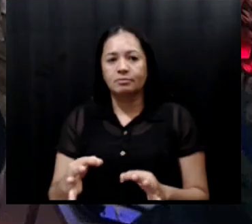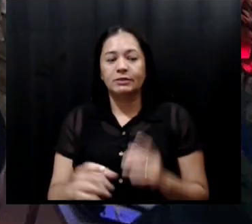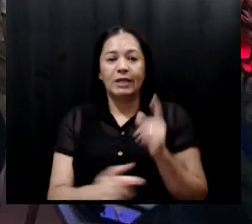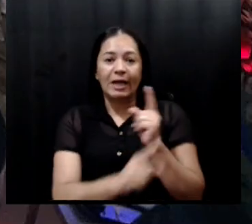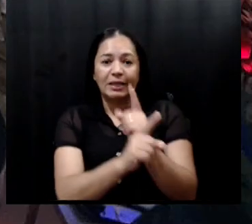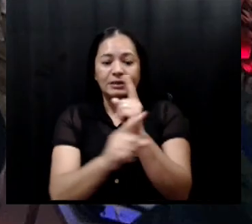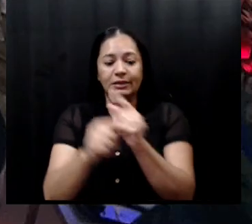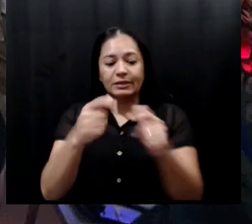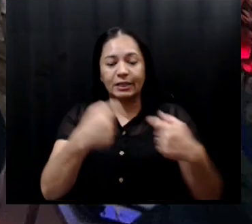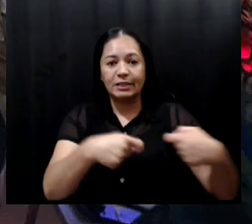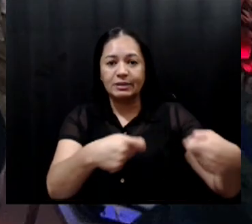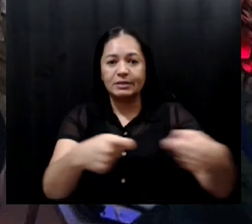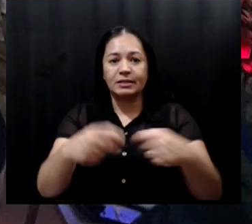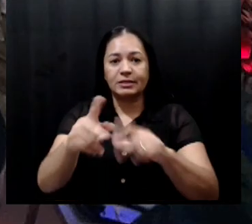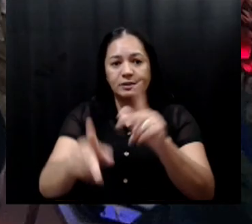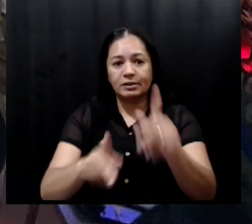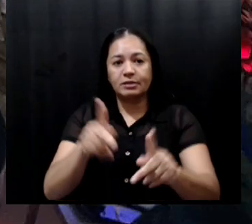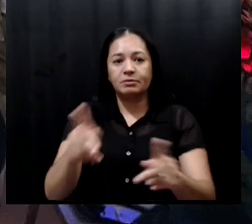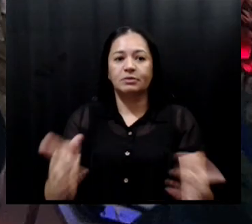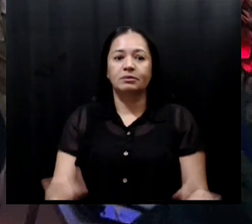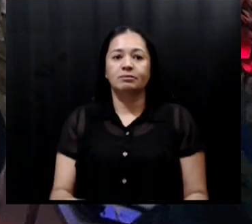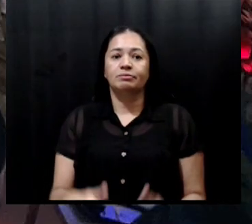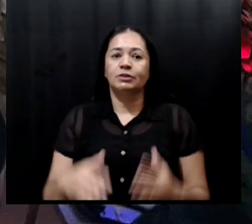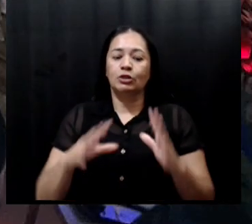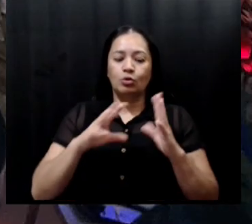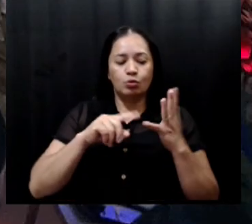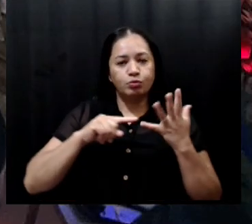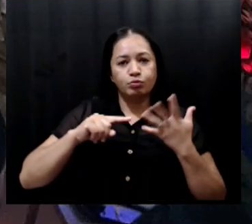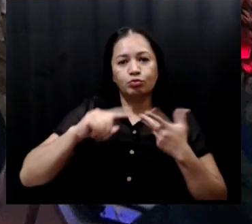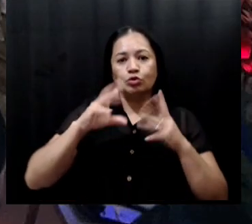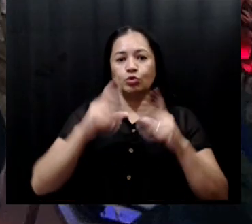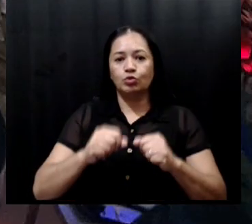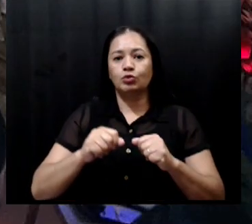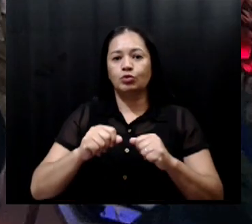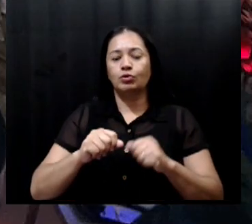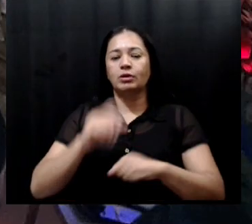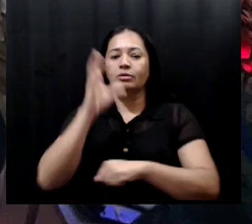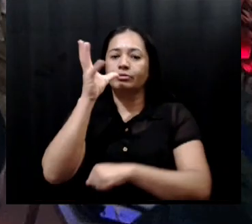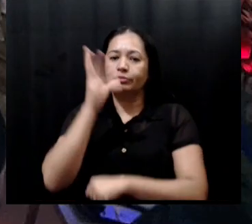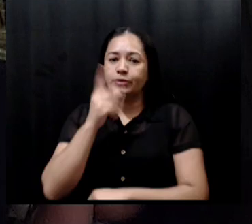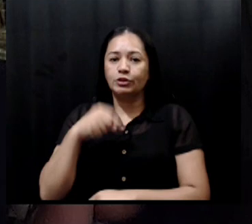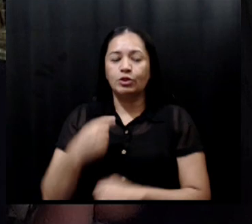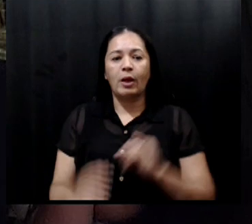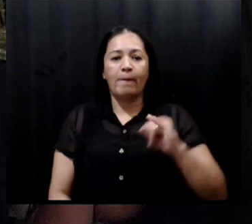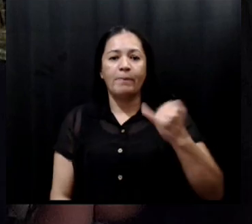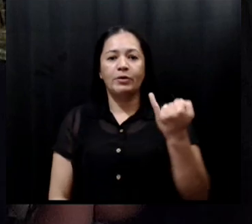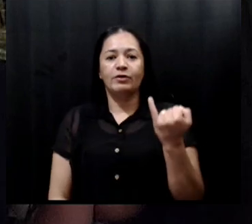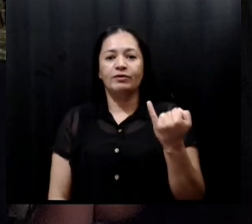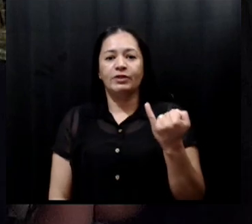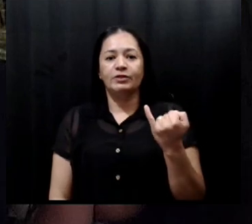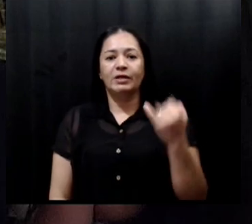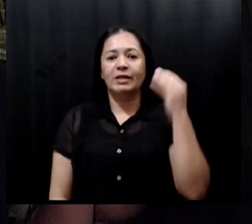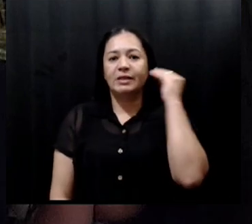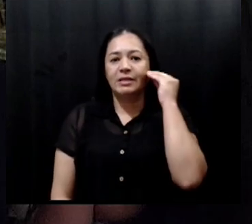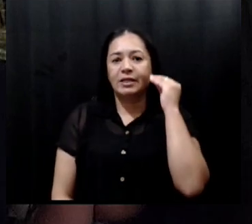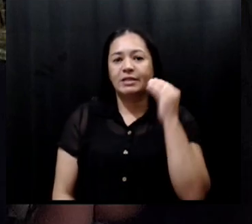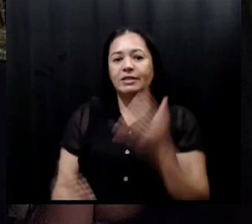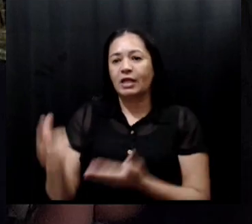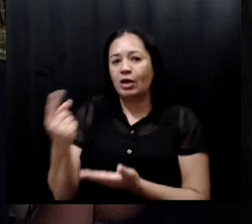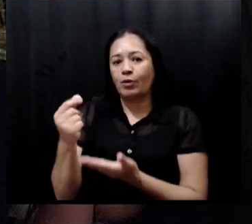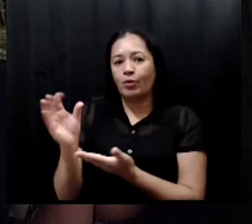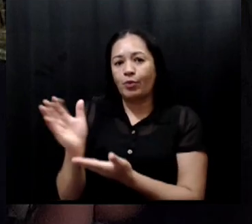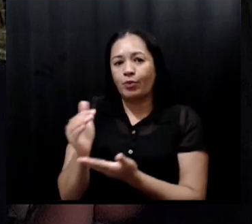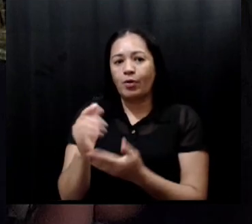público certo. Então tudo isso tomou bastante tempo e também a gente aproveitou esse tempinho para tentar juntar um pouquinho de recurso, né? O recurso era bem escasso, a gente